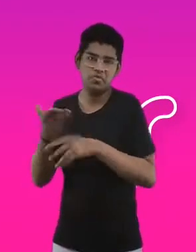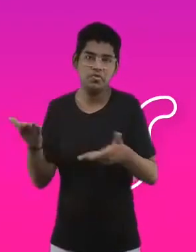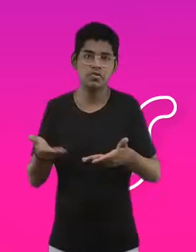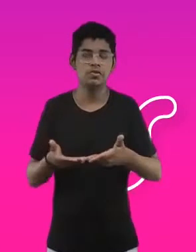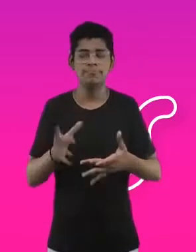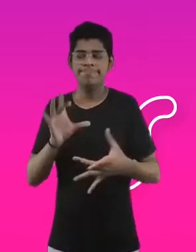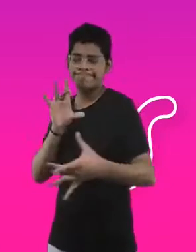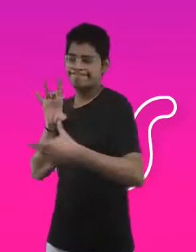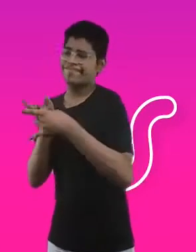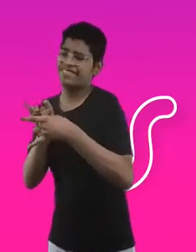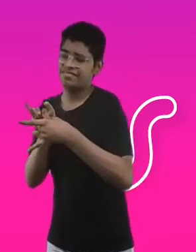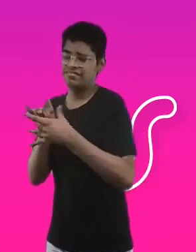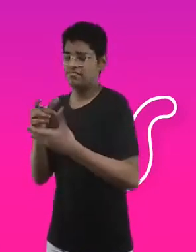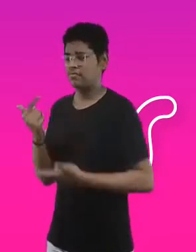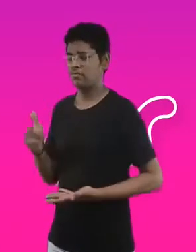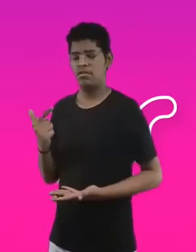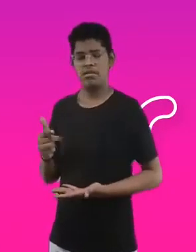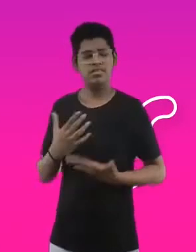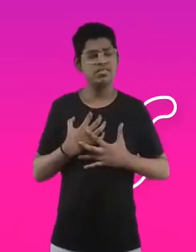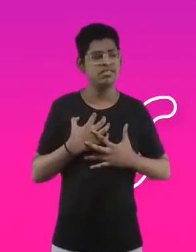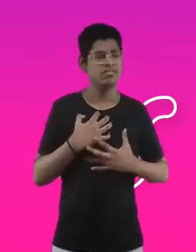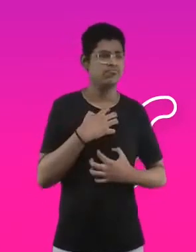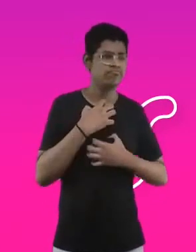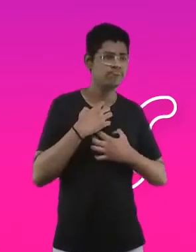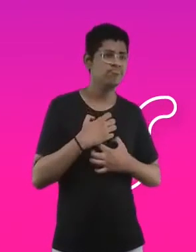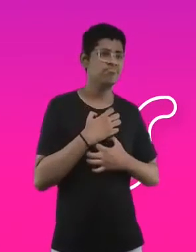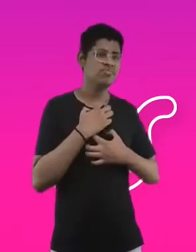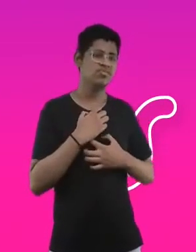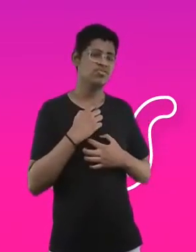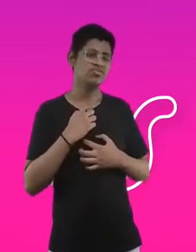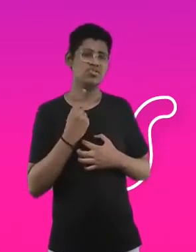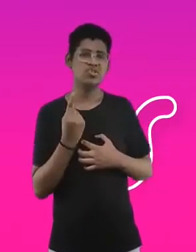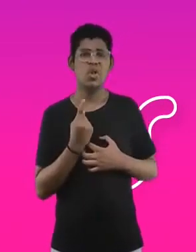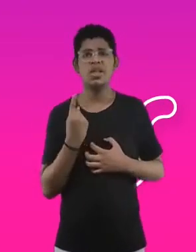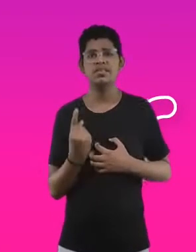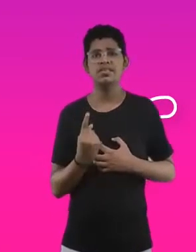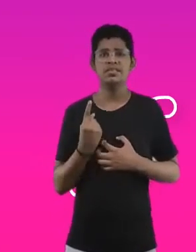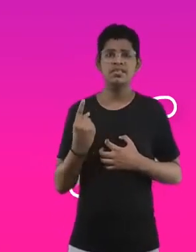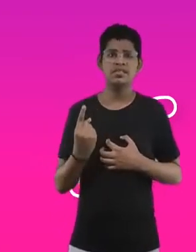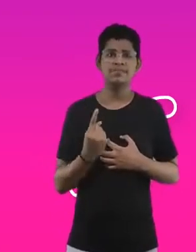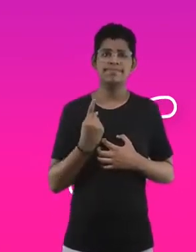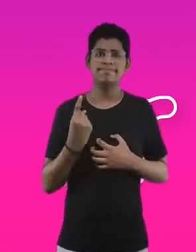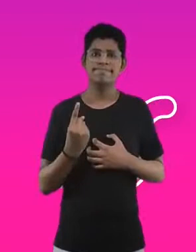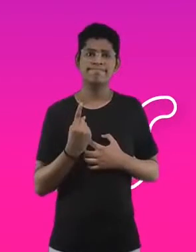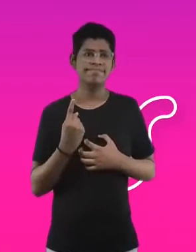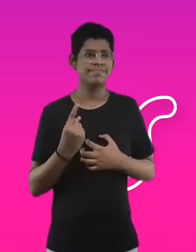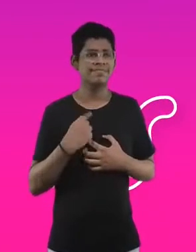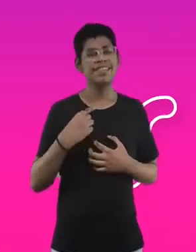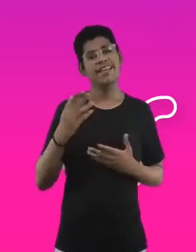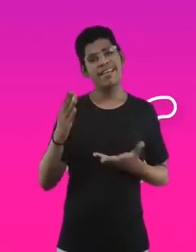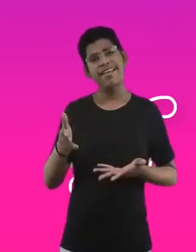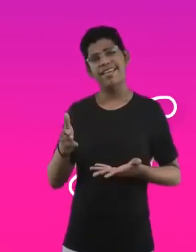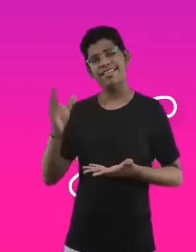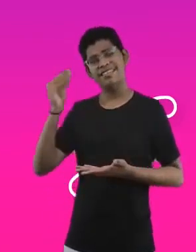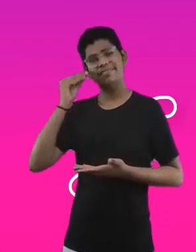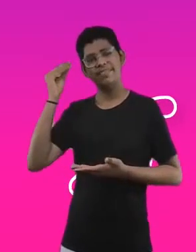de me sentir inadequado, de me sentir que não encaixo. Acho que isso diz muito sobre a experiência de um jovem negro vivo hoje,